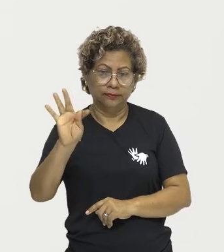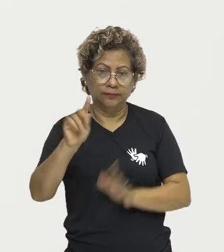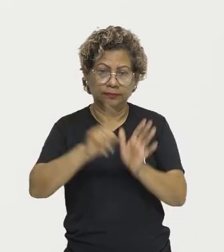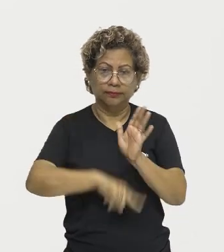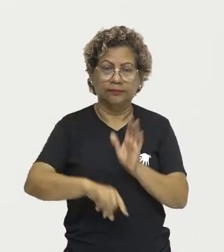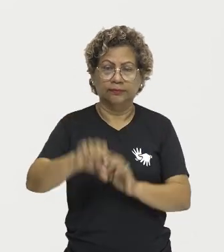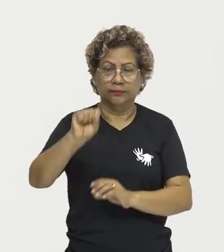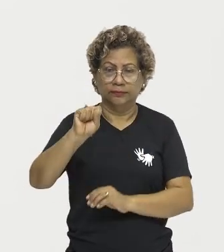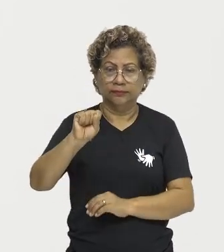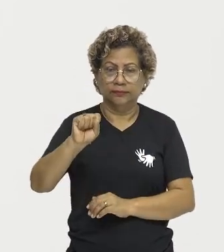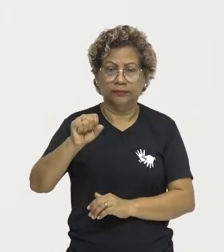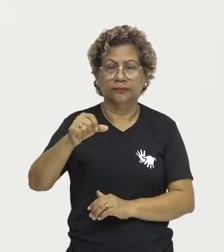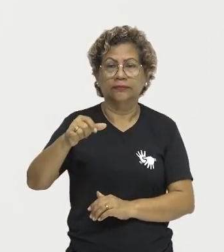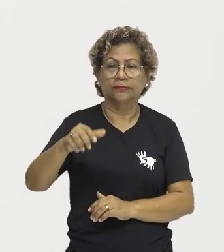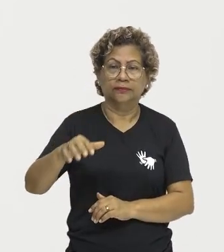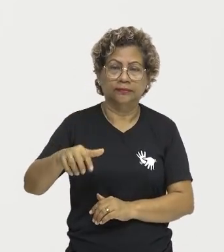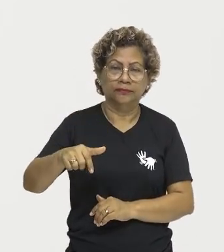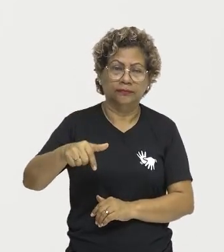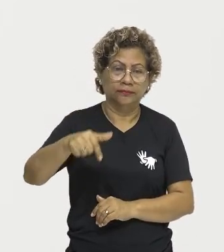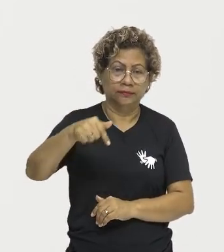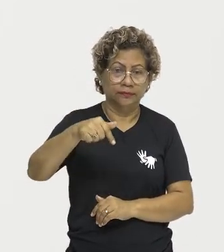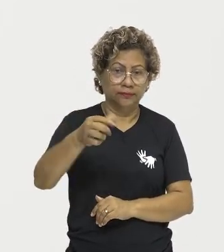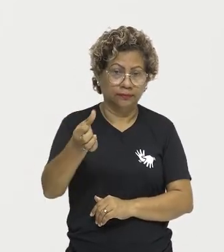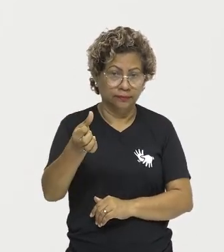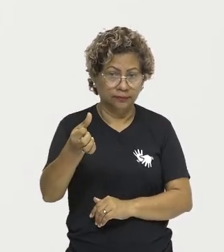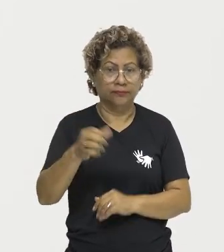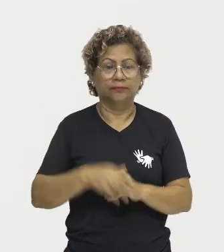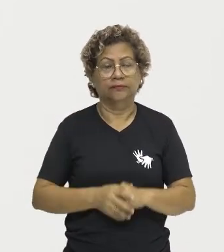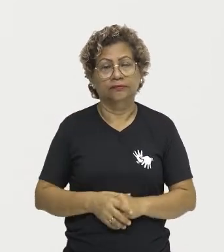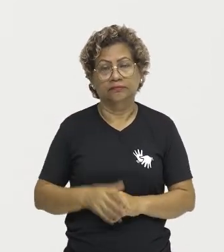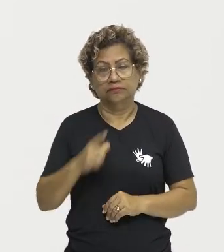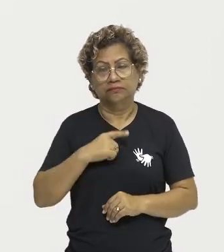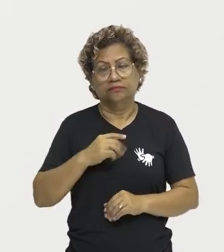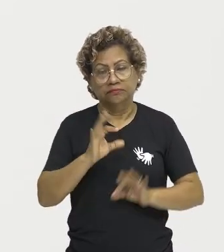80.873. Fazendo a divisão, resulta em